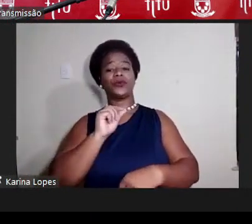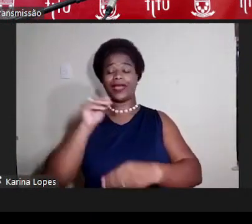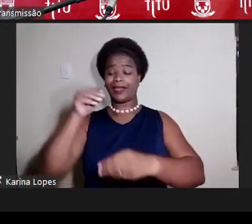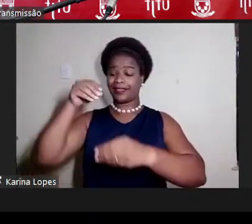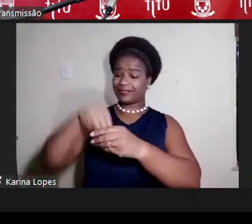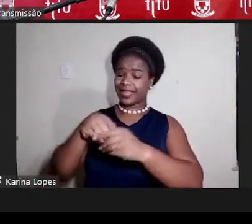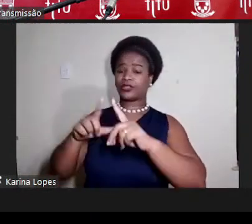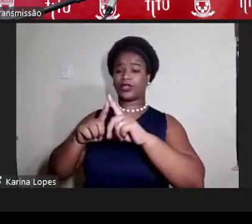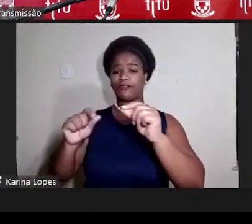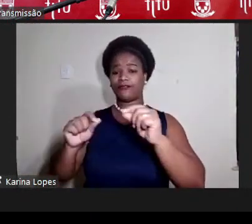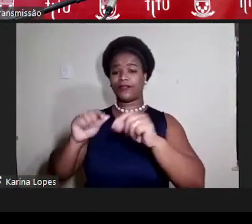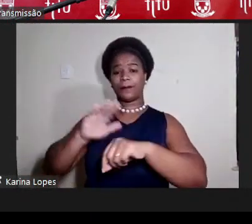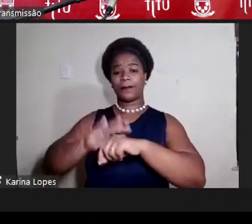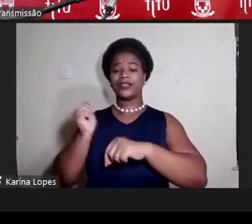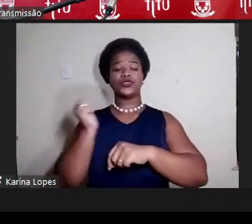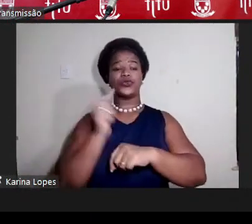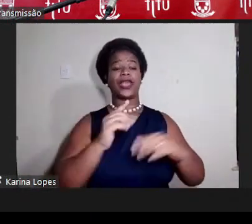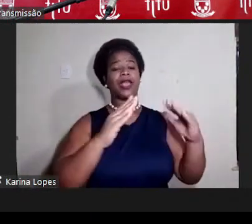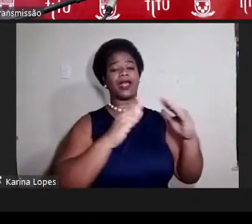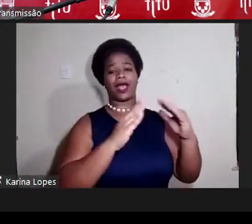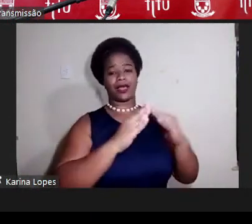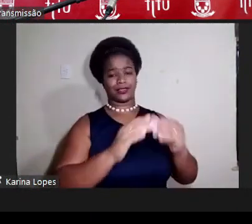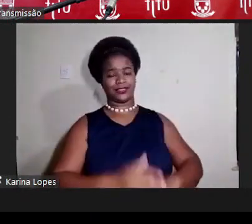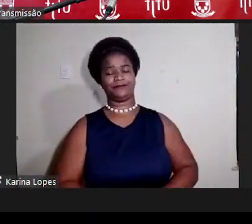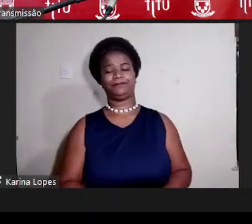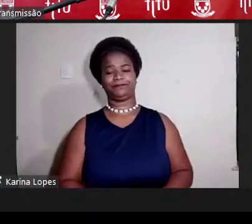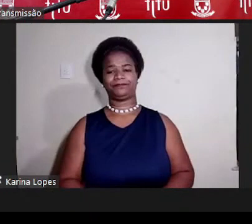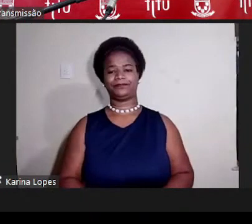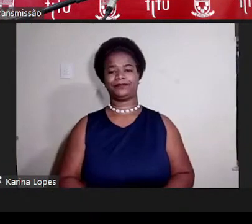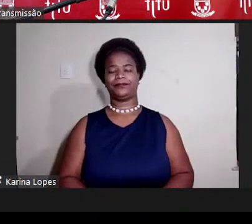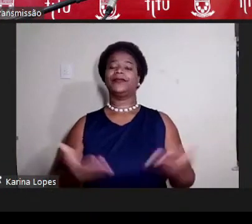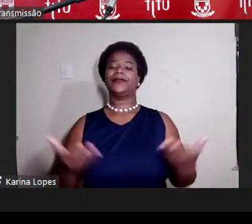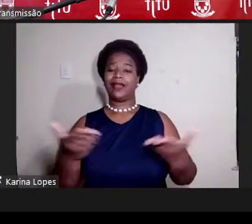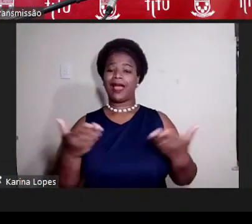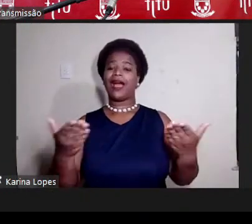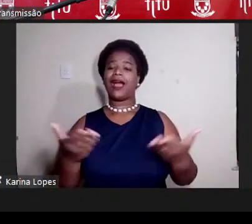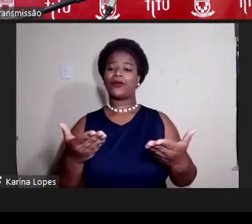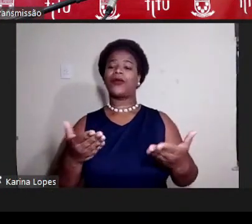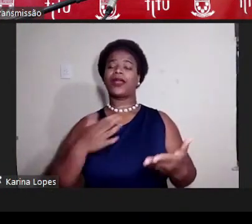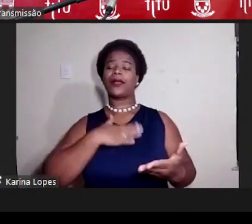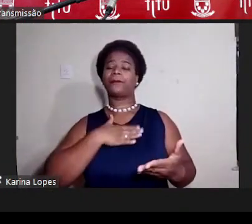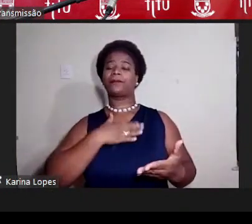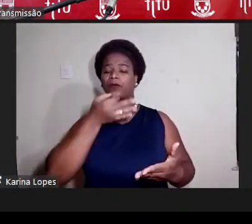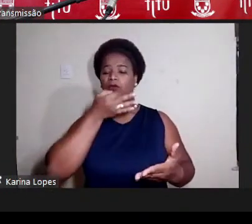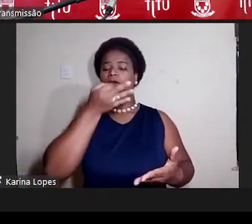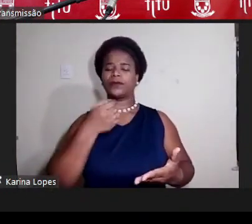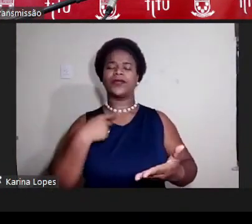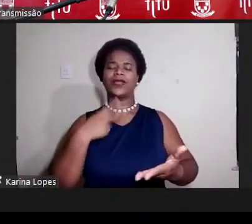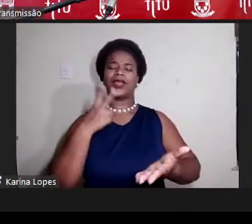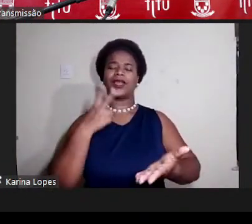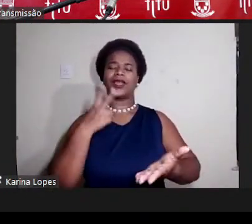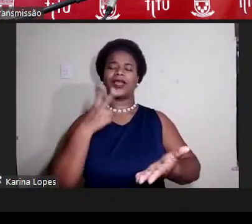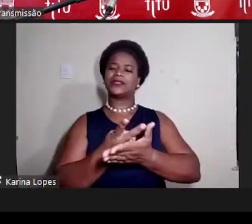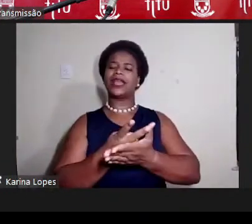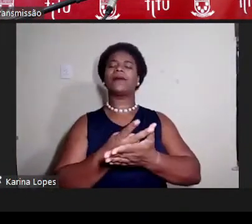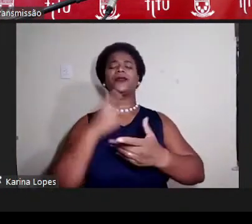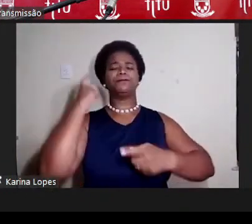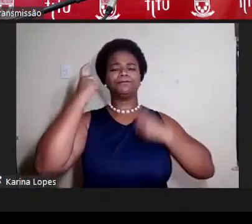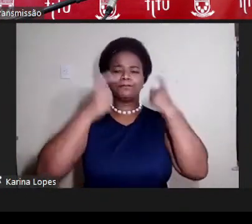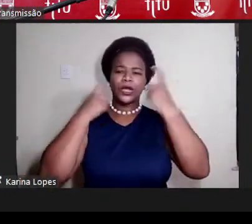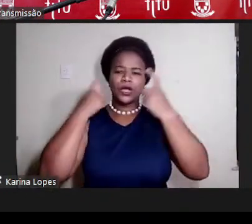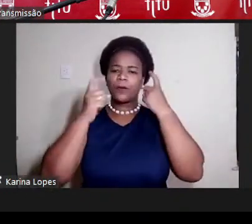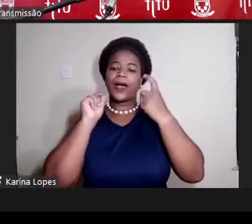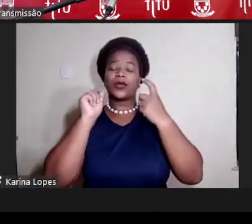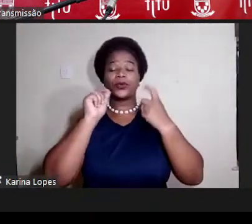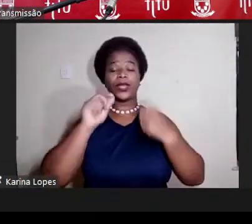do que na própria casa. Em meio à minha, como sempre fui preocupado com a memória